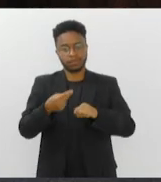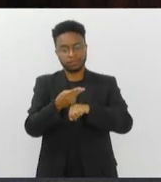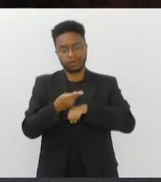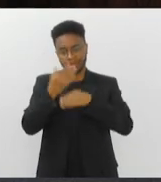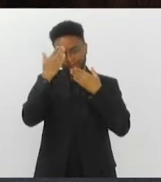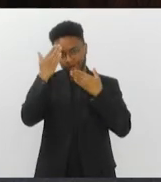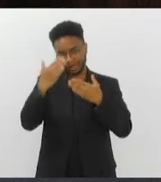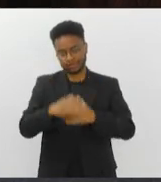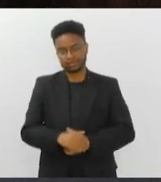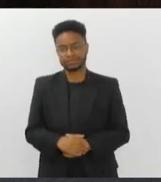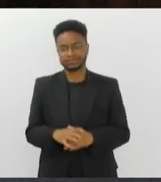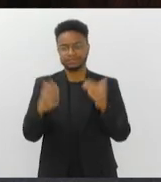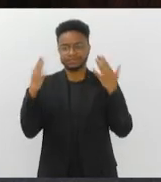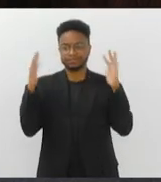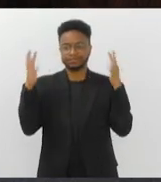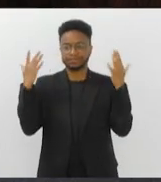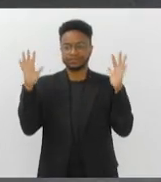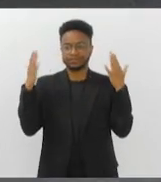Obrigado.